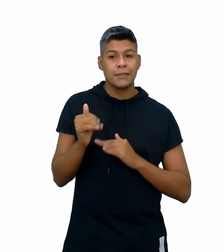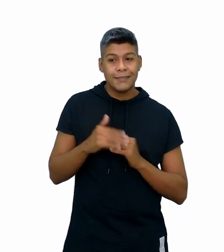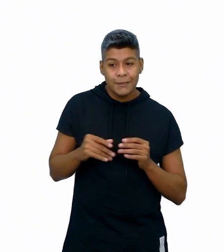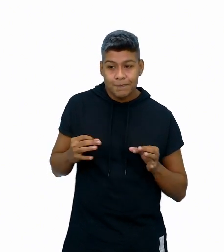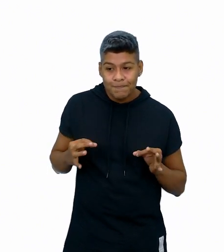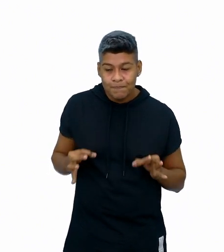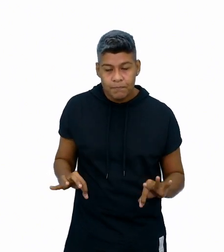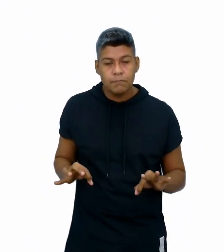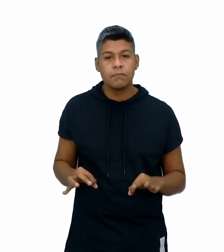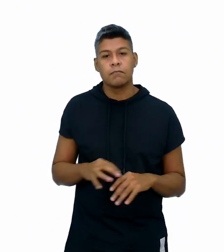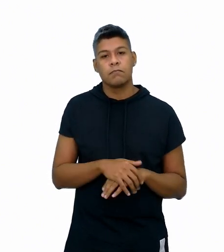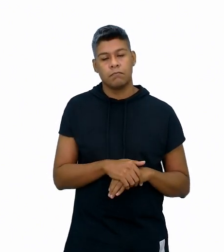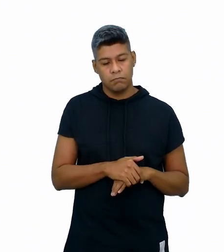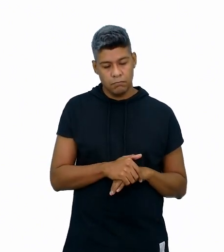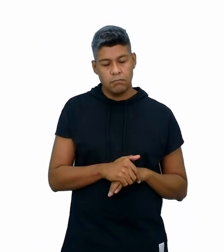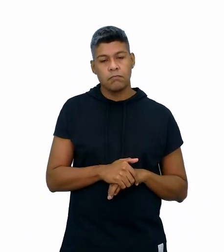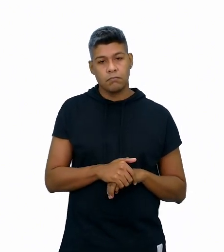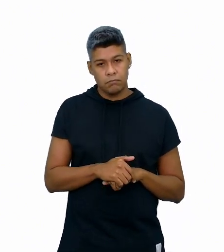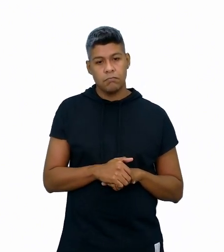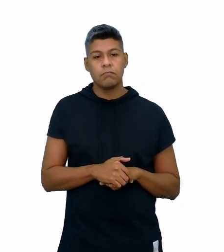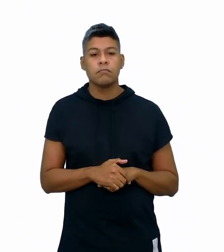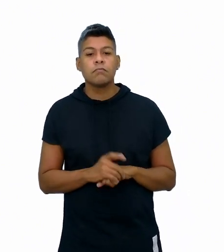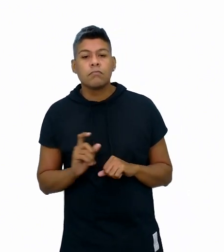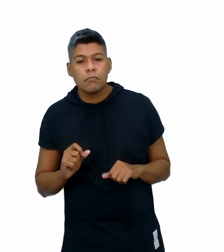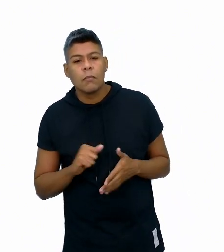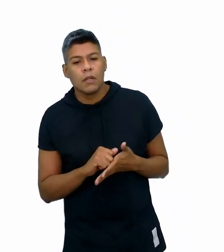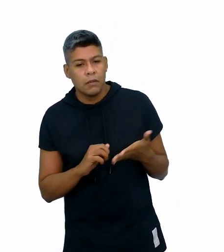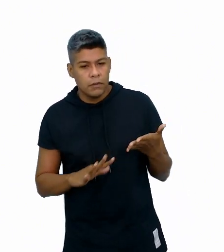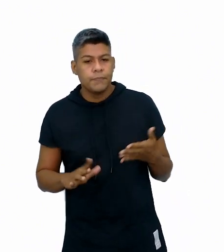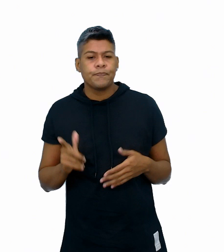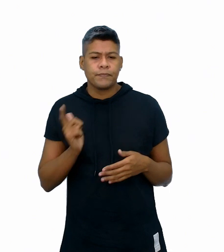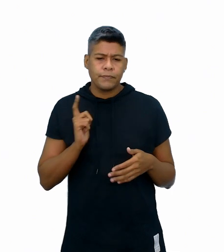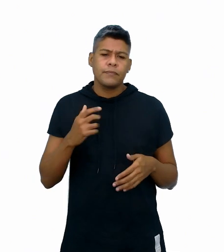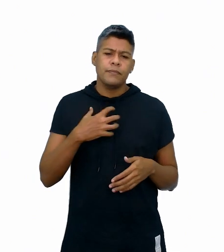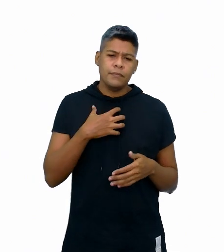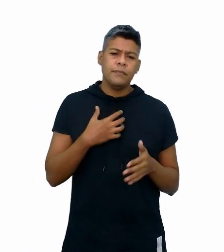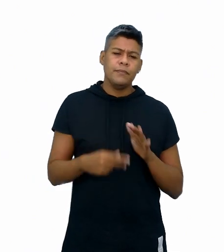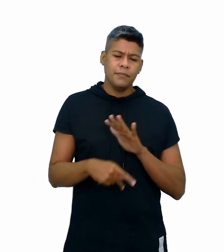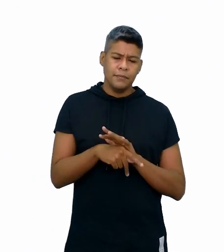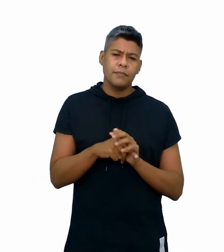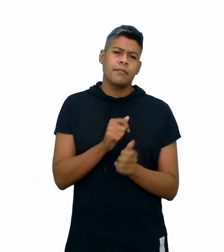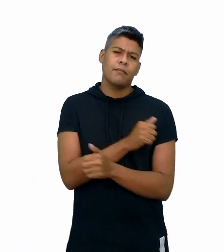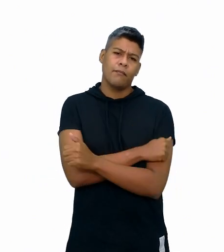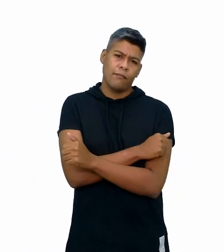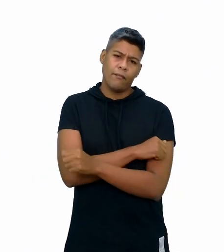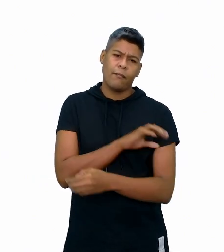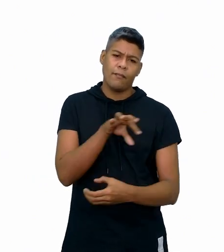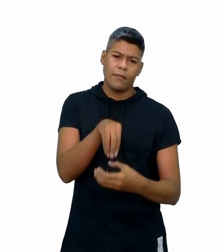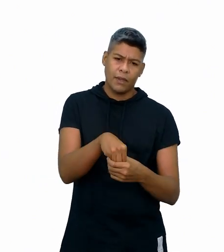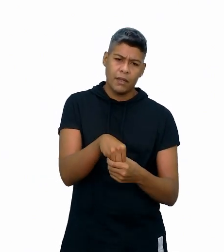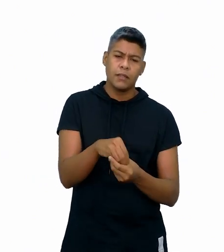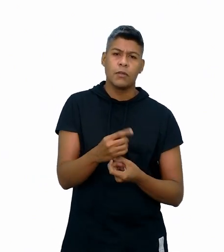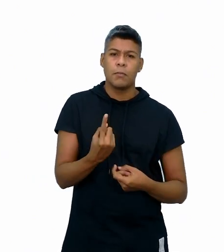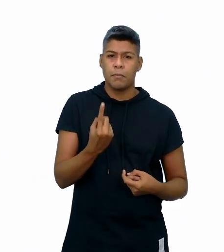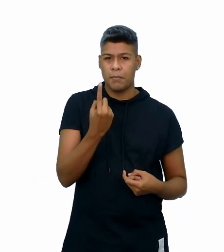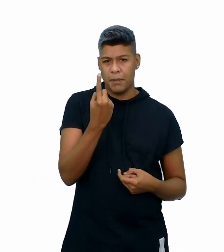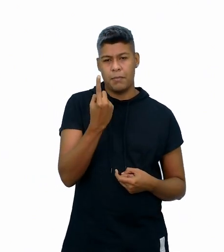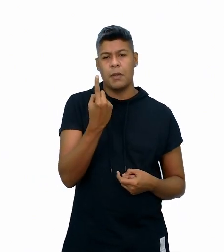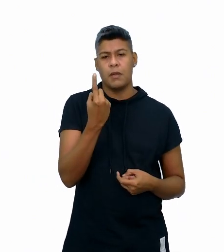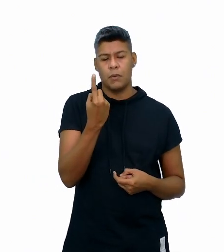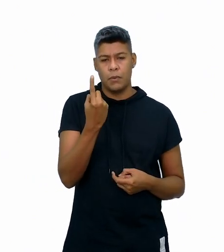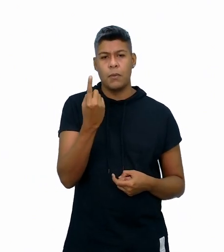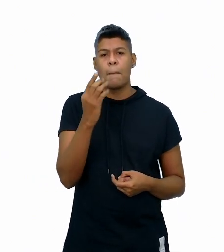né? Isso dá um contorno aí para as atividades e isso faz sentido para os estudantes, né? Então, dentro do primeiro bimestre,